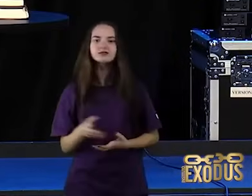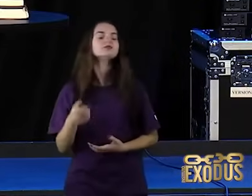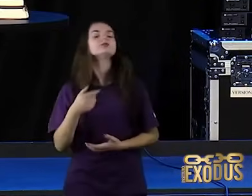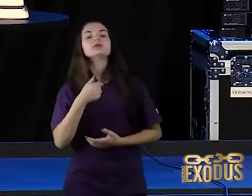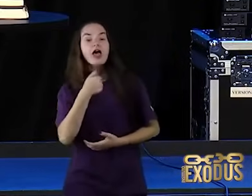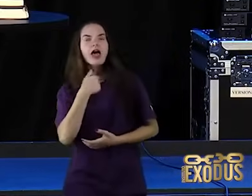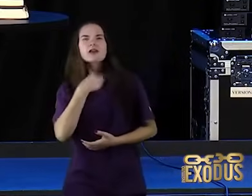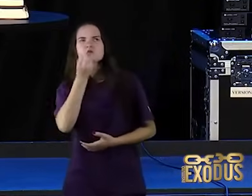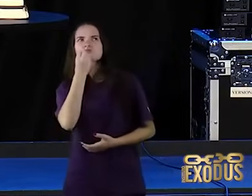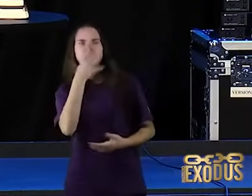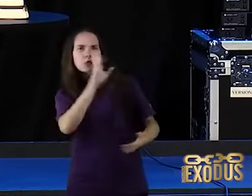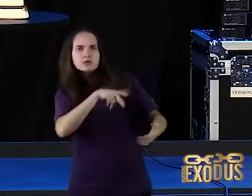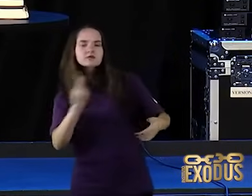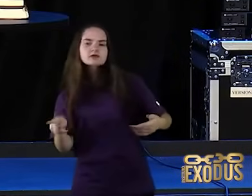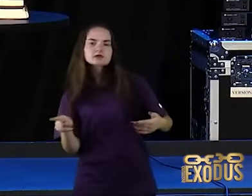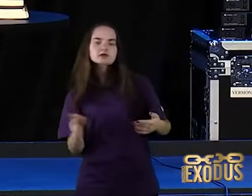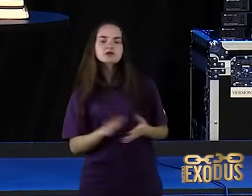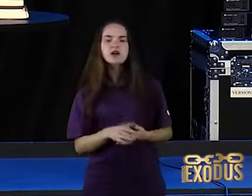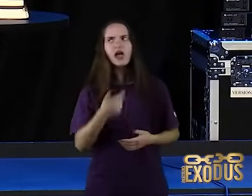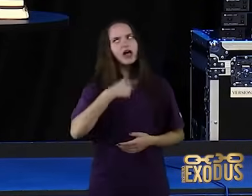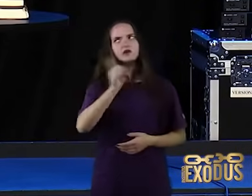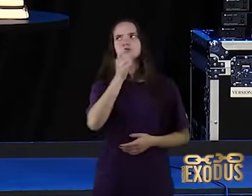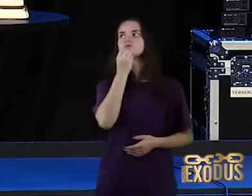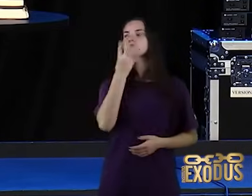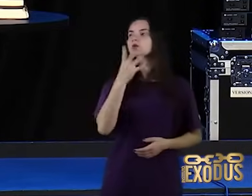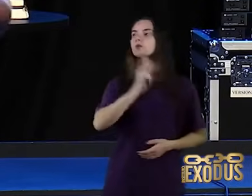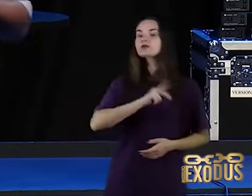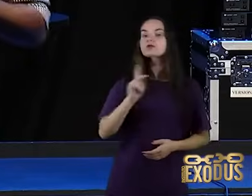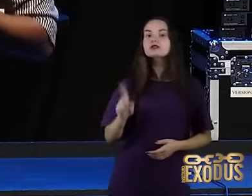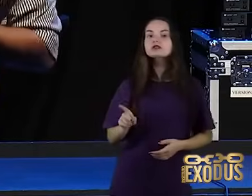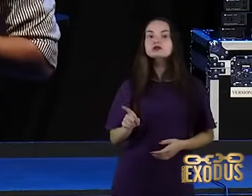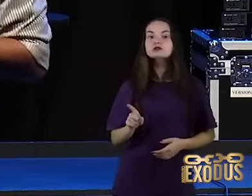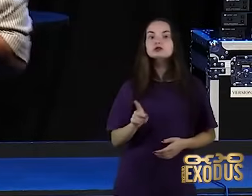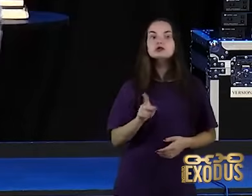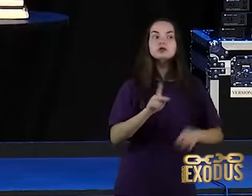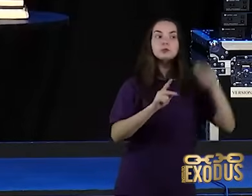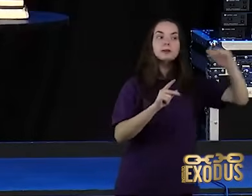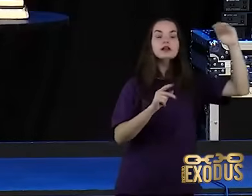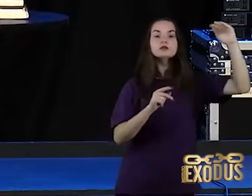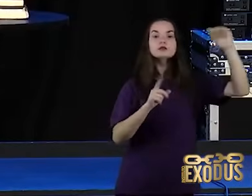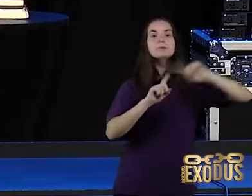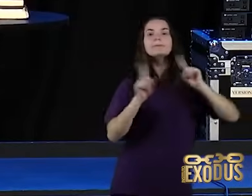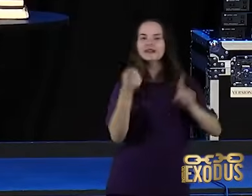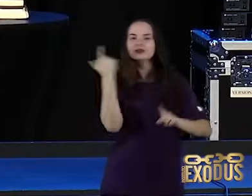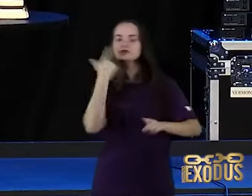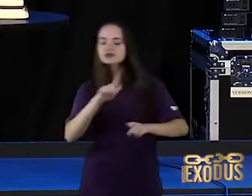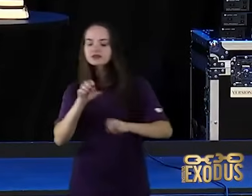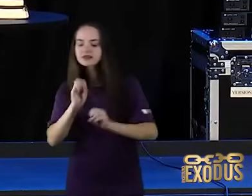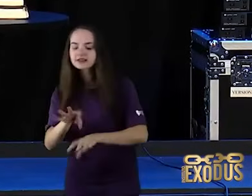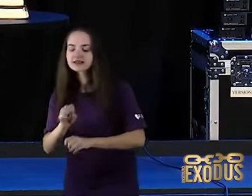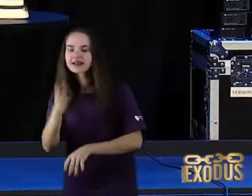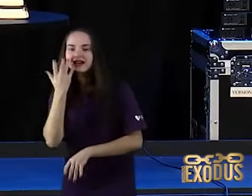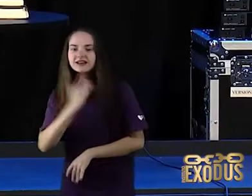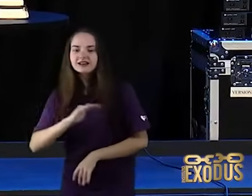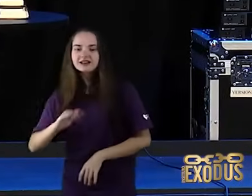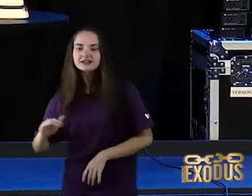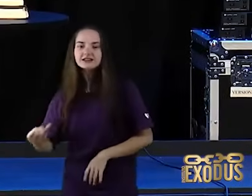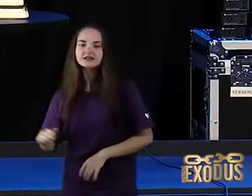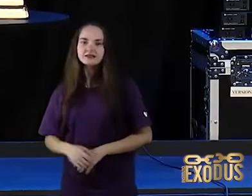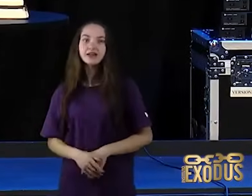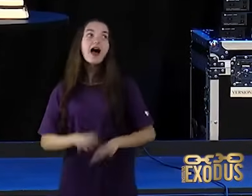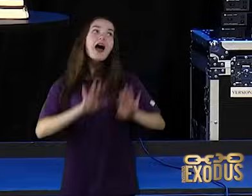sou um bom professor olha não sou um bom professor para adulto Mas criança é comigo olha criança eu não tenho